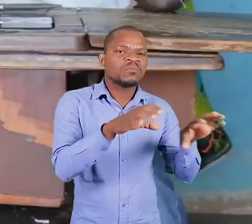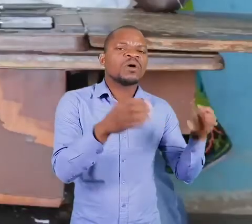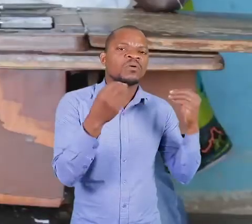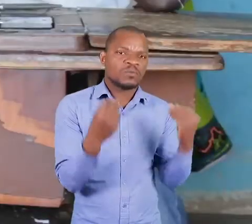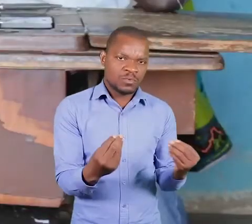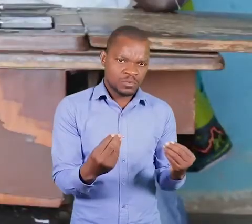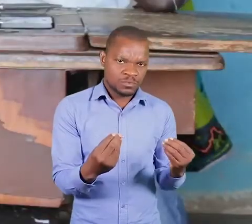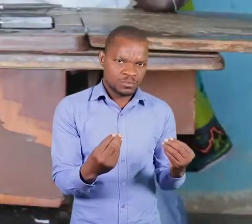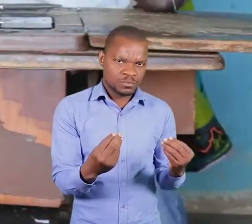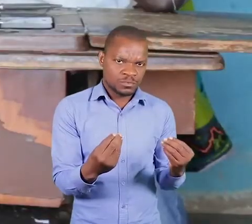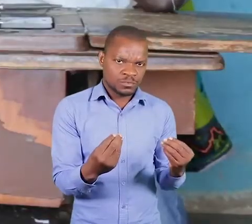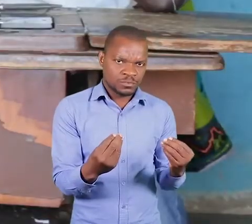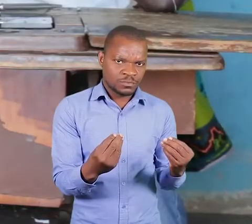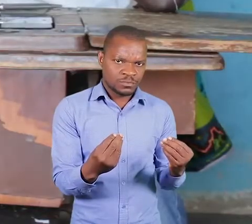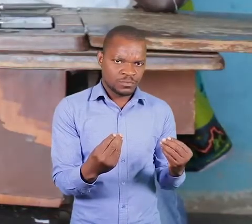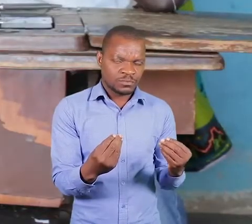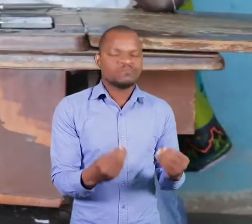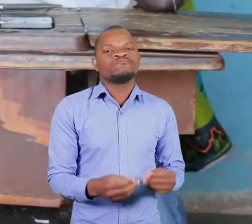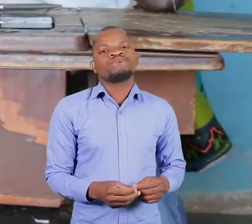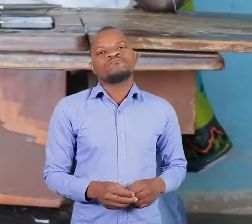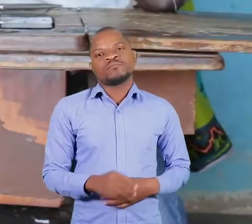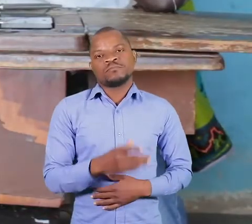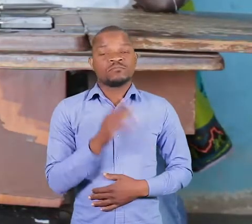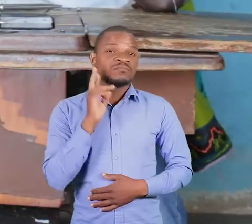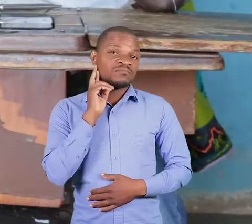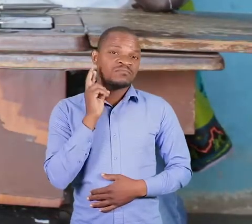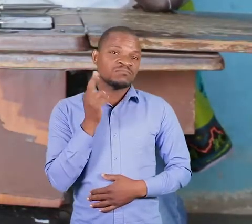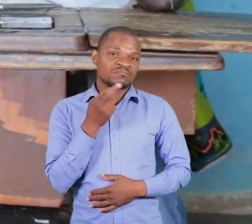fazer com que ela veja os benefícios de trabalhar?